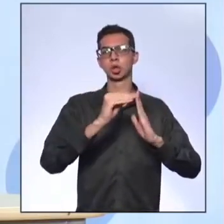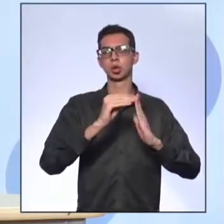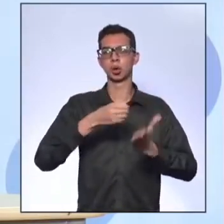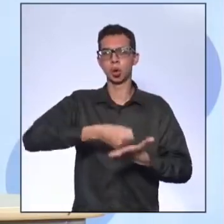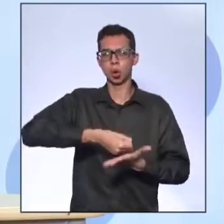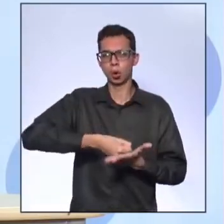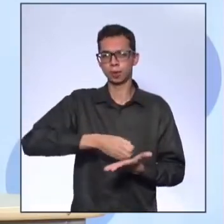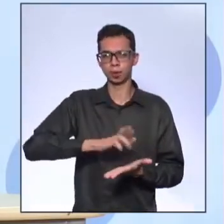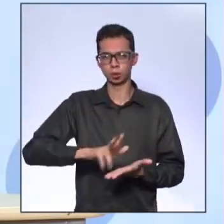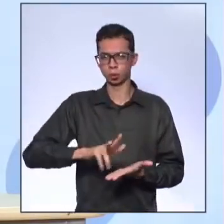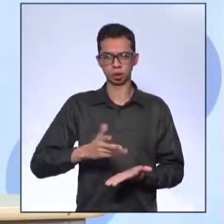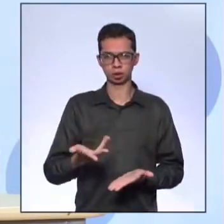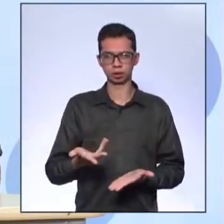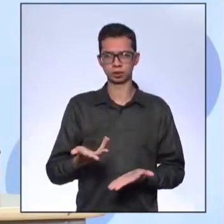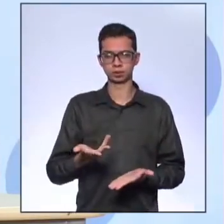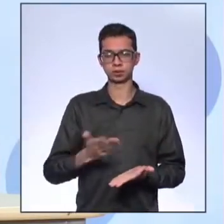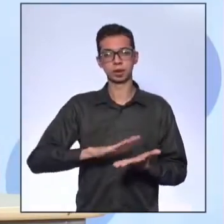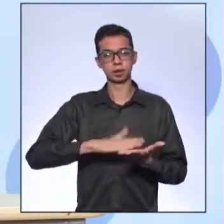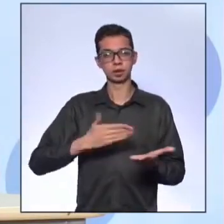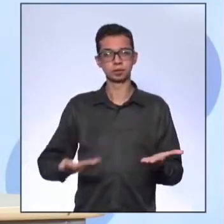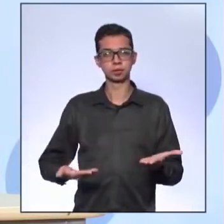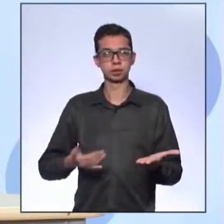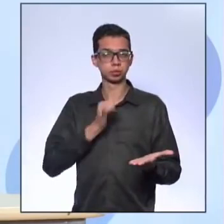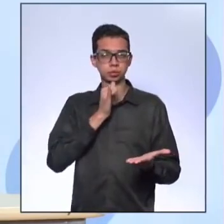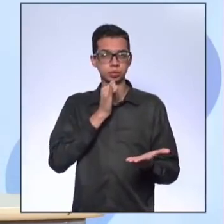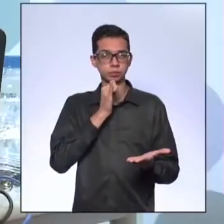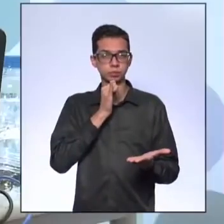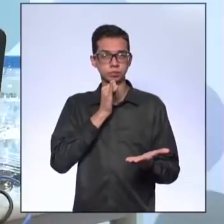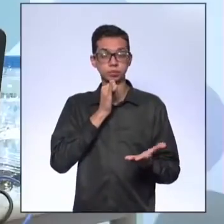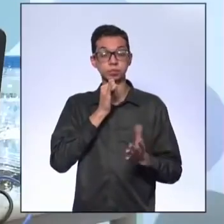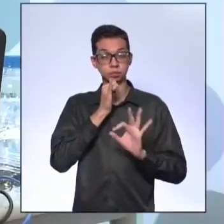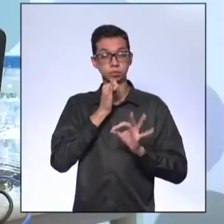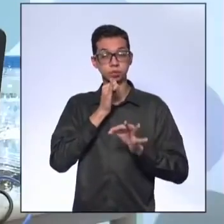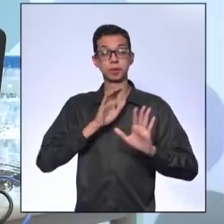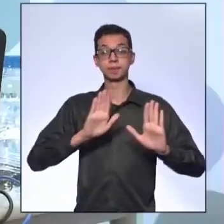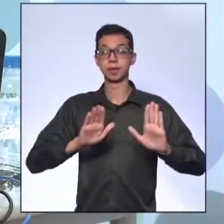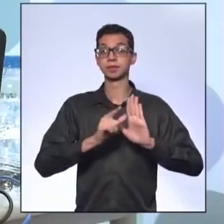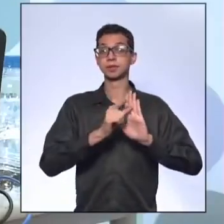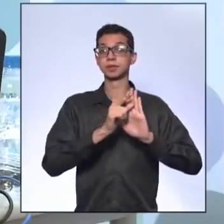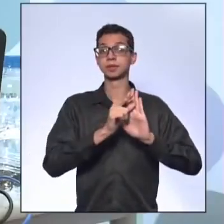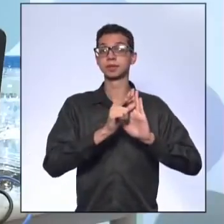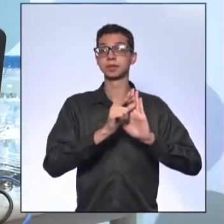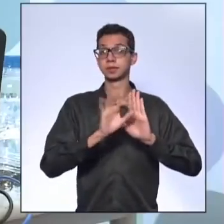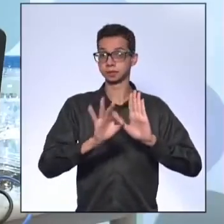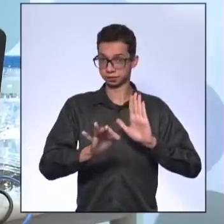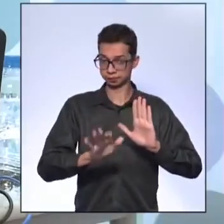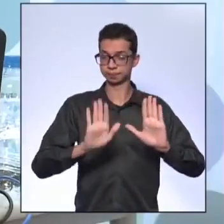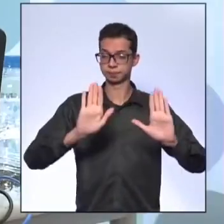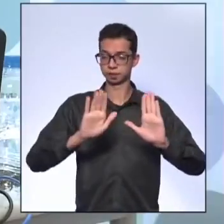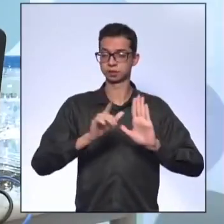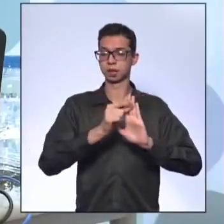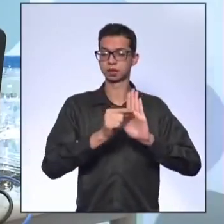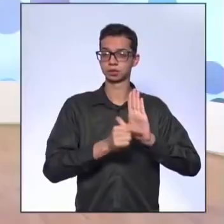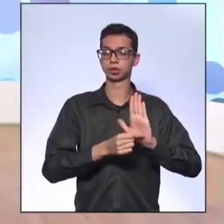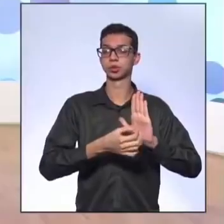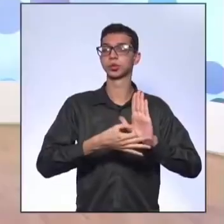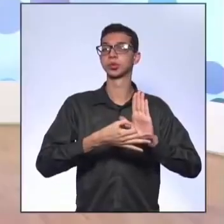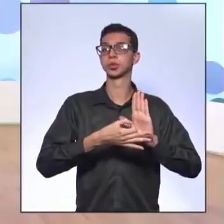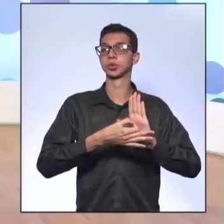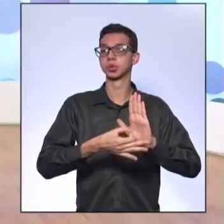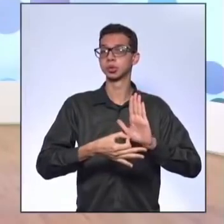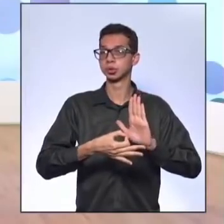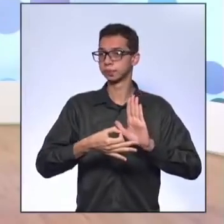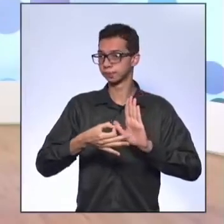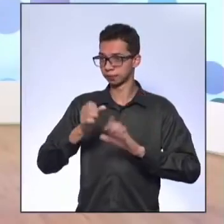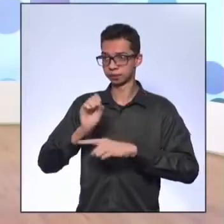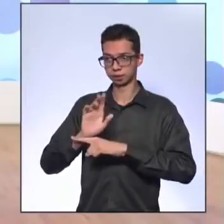né? Para a redação. Não é Sim, obrigatório. mas no artigo de Nada opinião... impede. Nada impede de colocar o título. Sim, Perdão, professor claro,